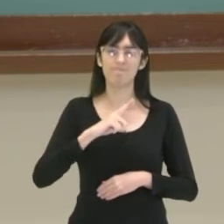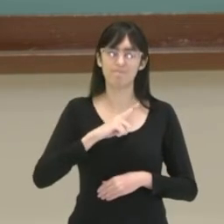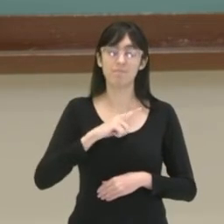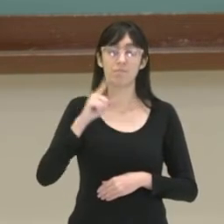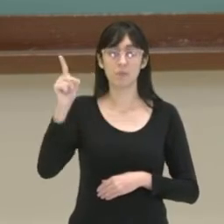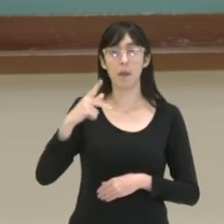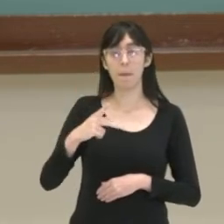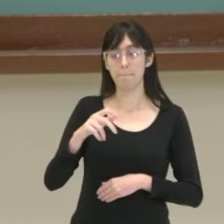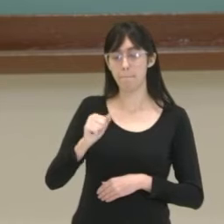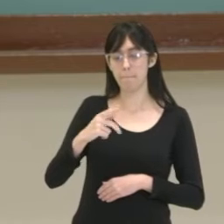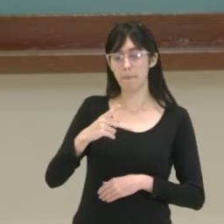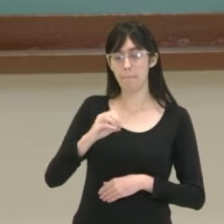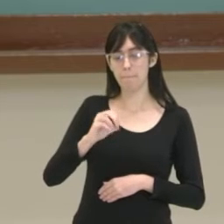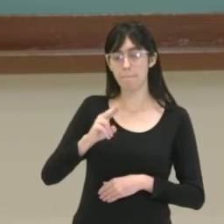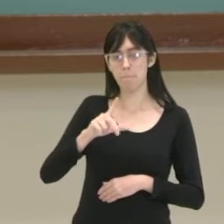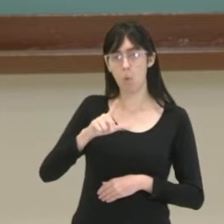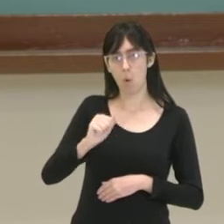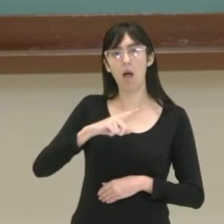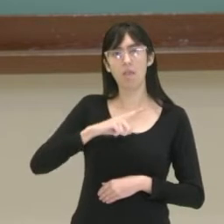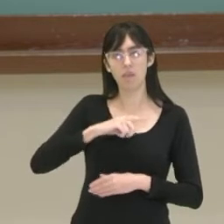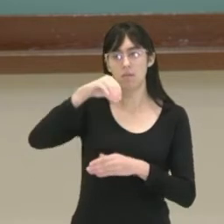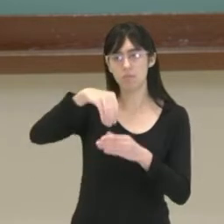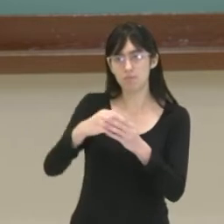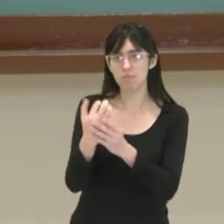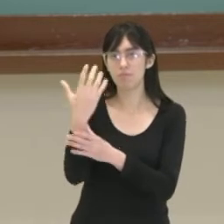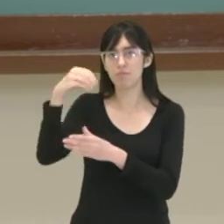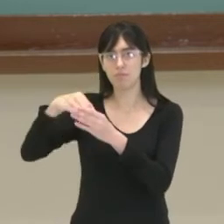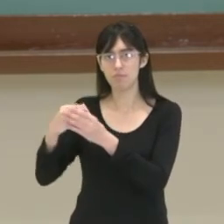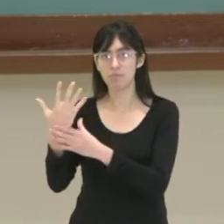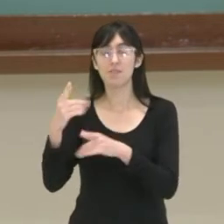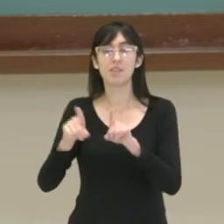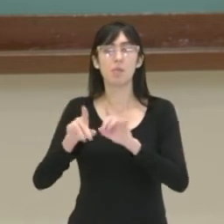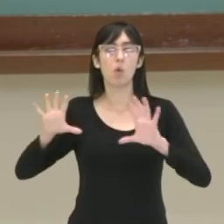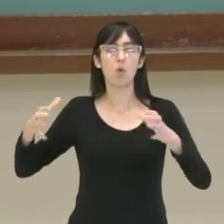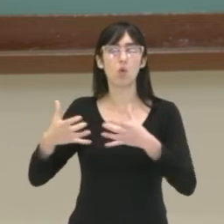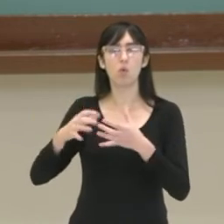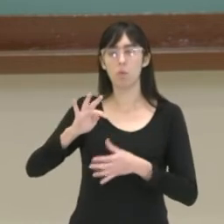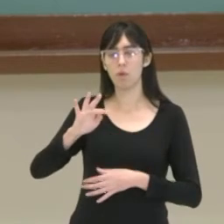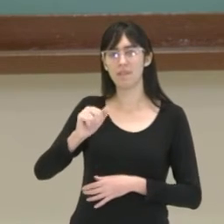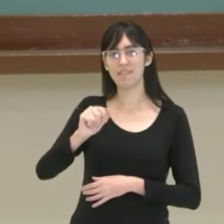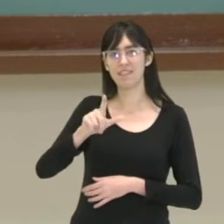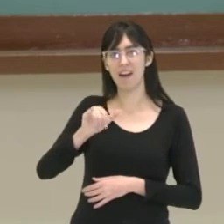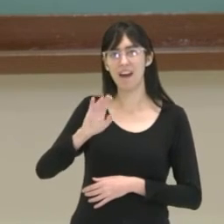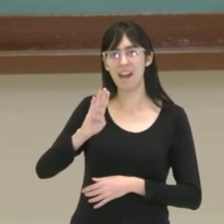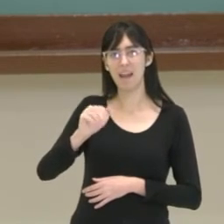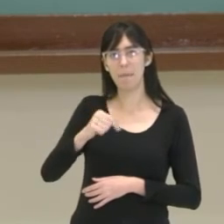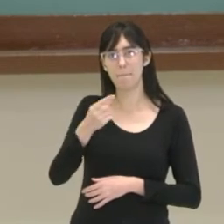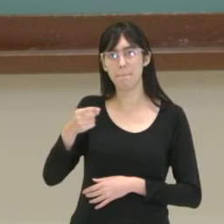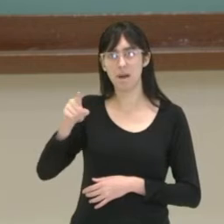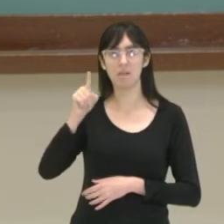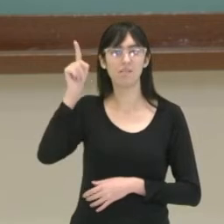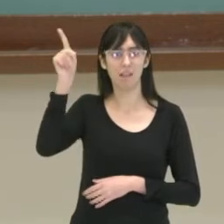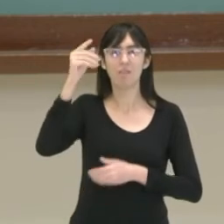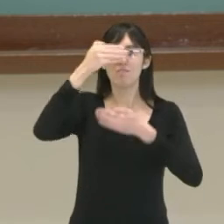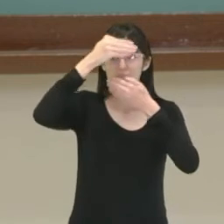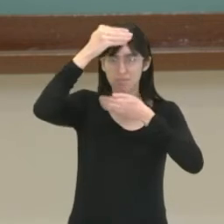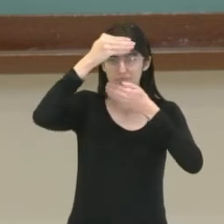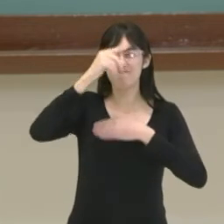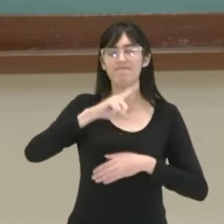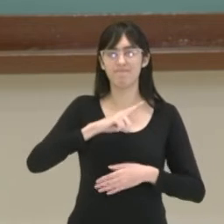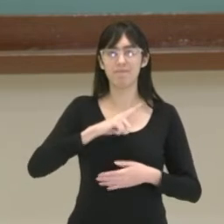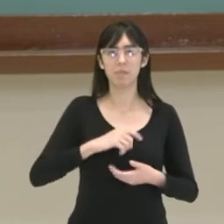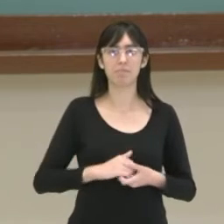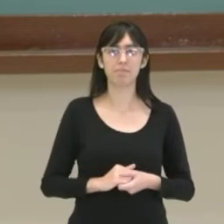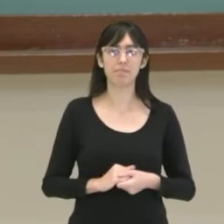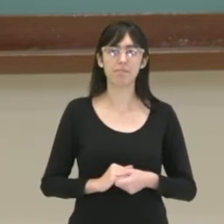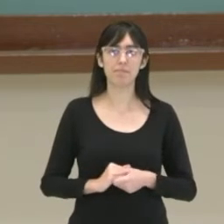produzida principalmente pelo Talibã, o grupo que atualmente lidera a situação ali no